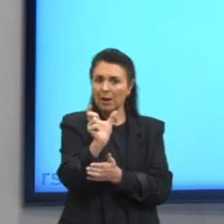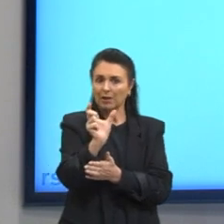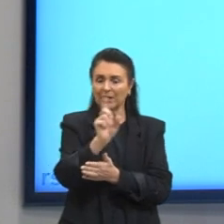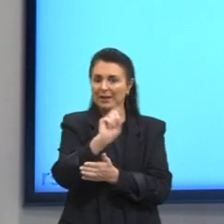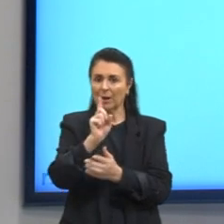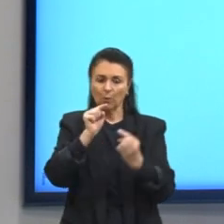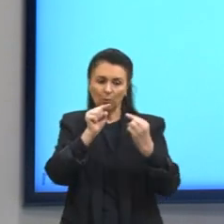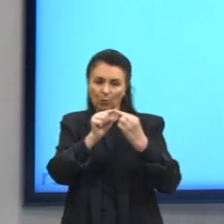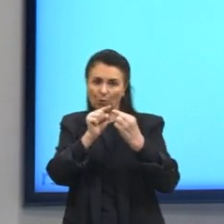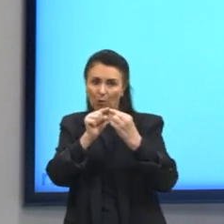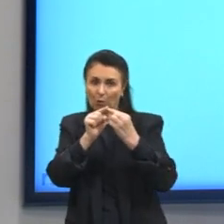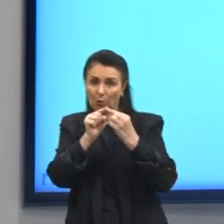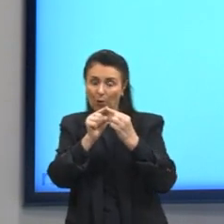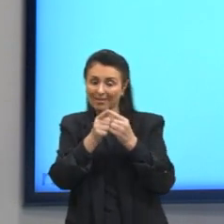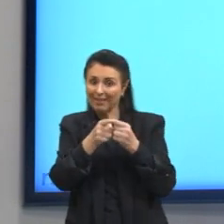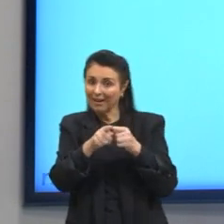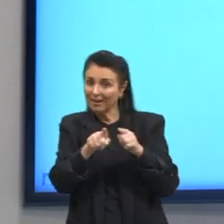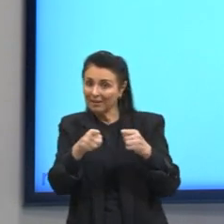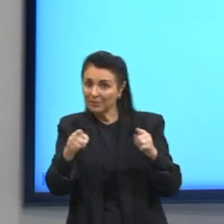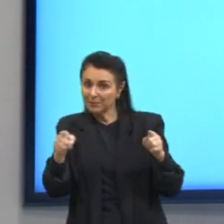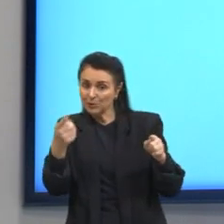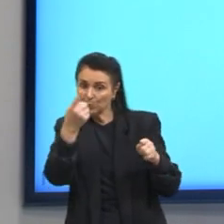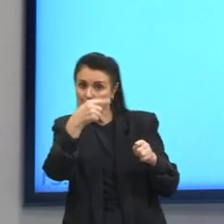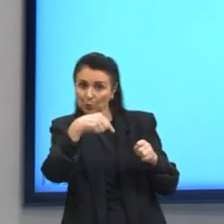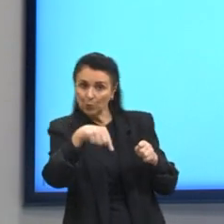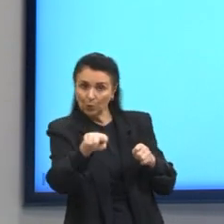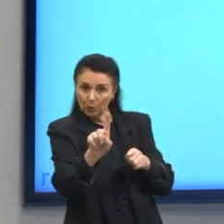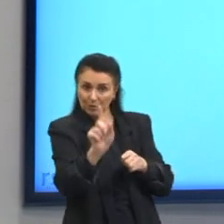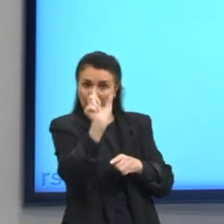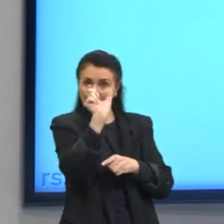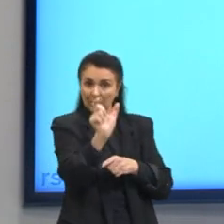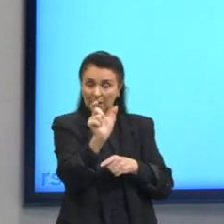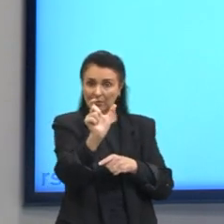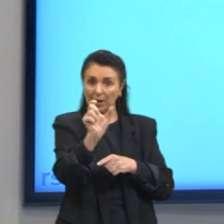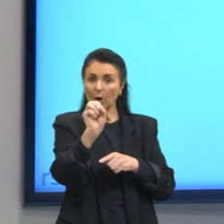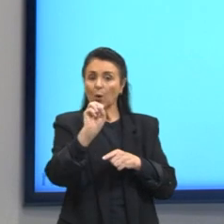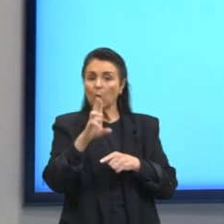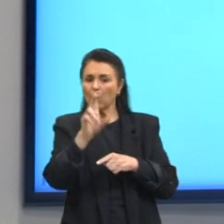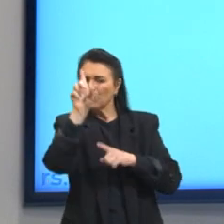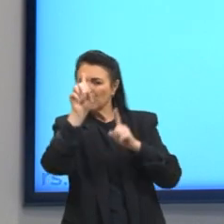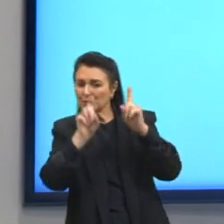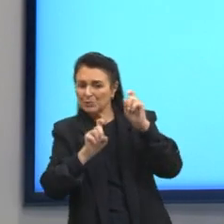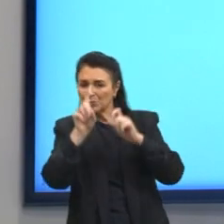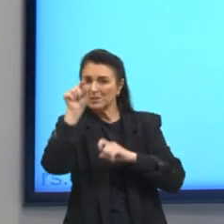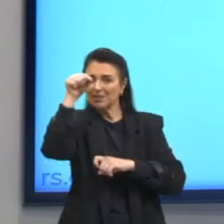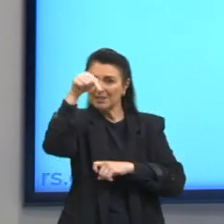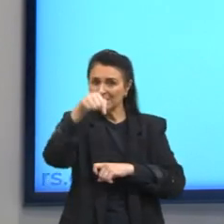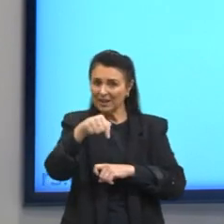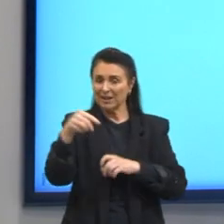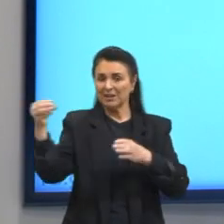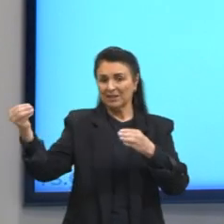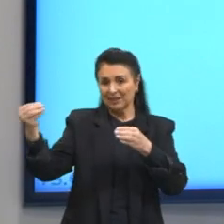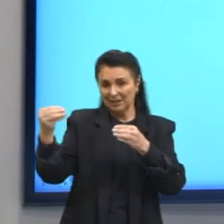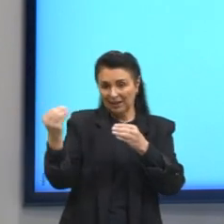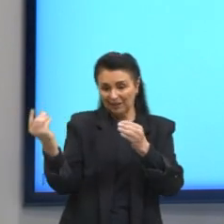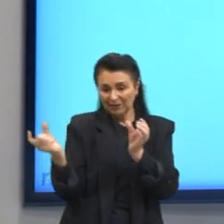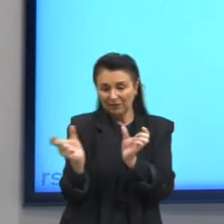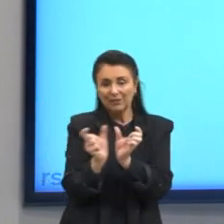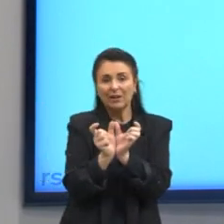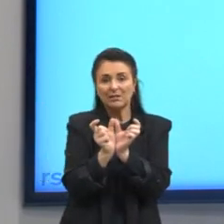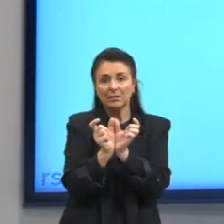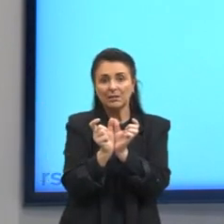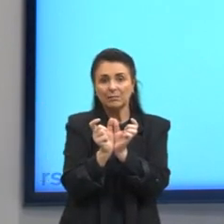de concordar gramaticalmente com outras palavras ou expressões presentes da frase e passa concordar